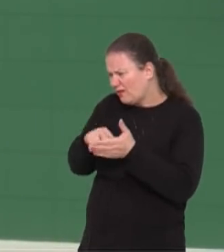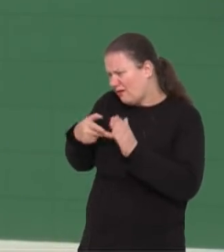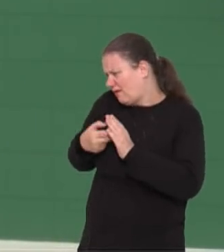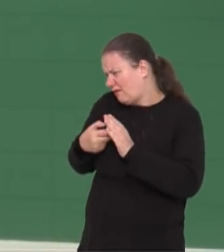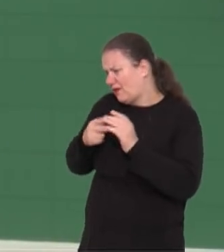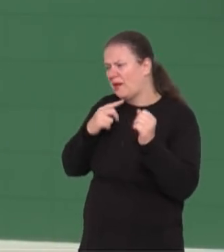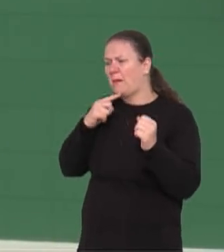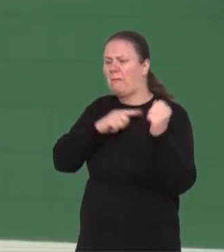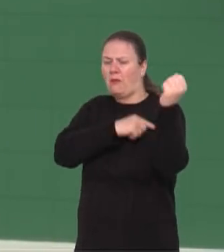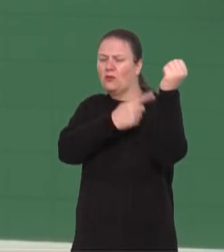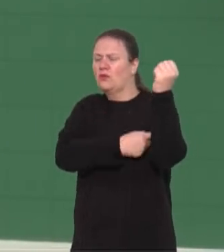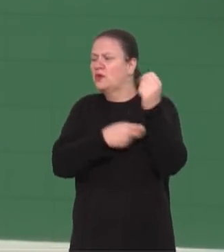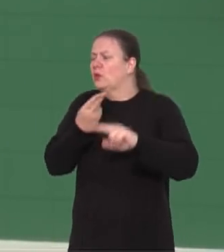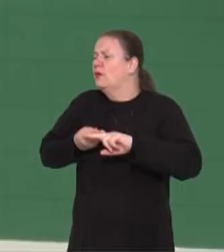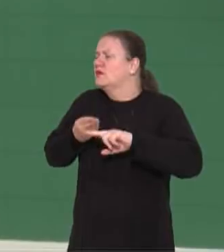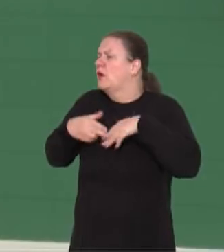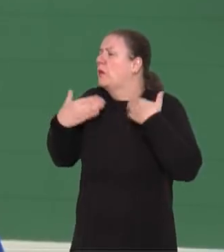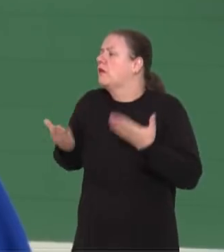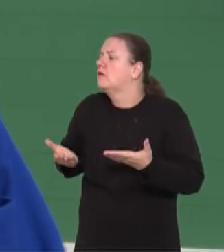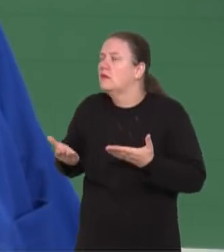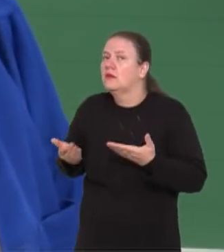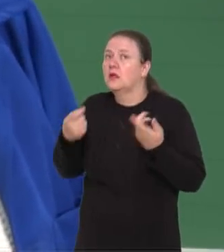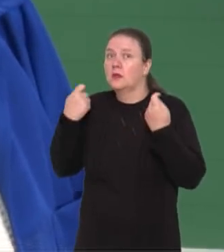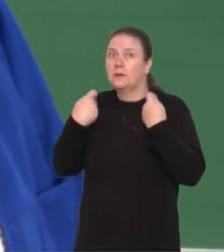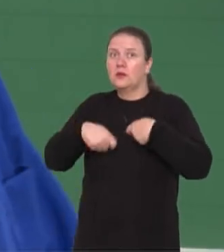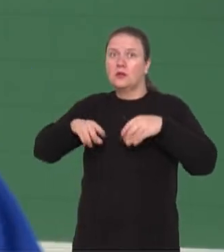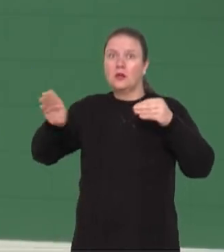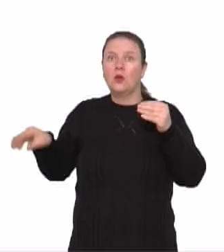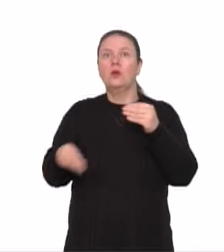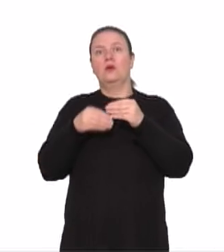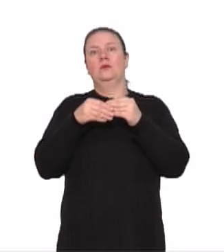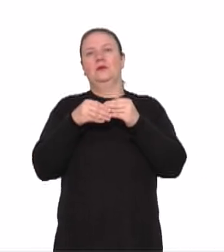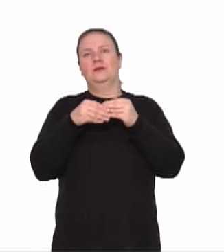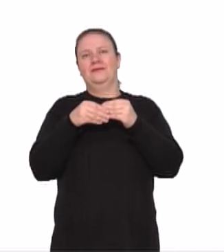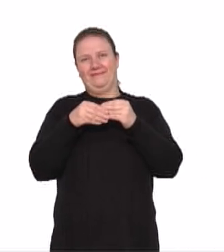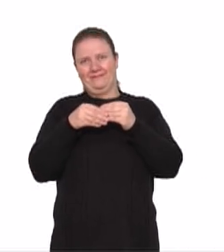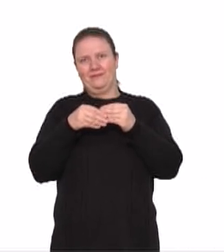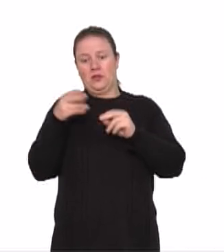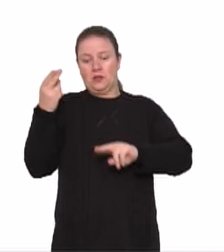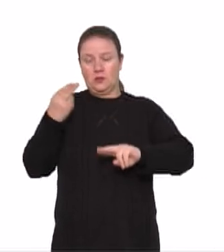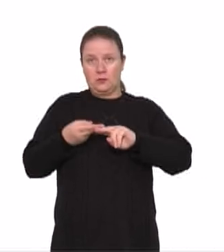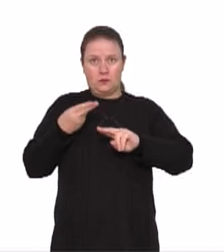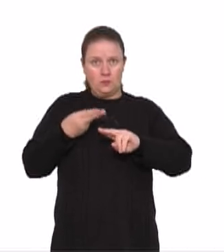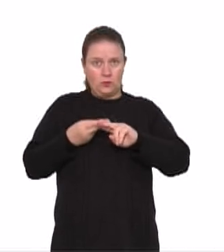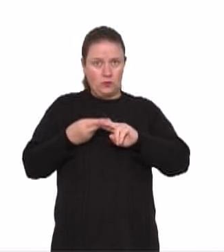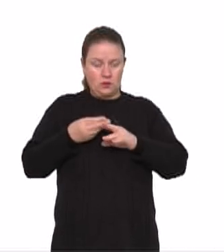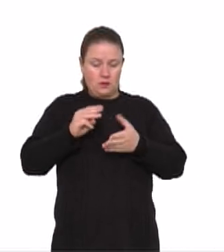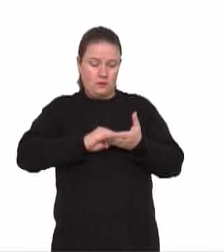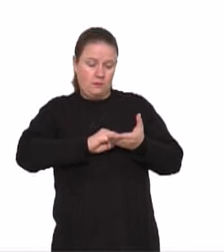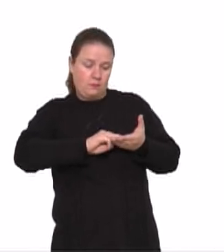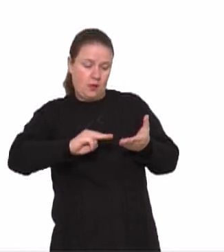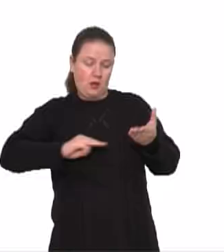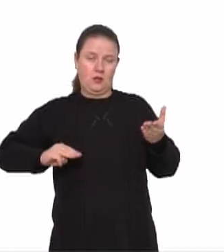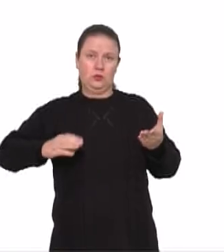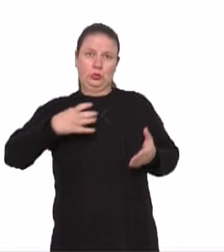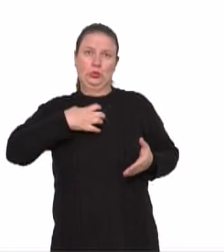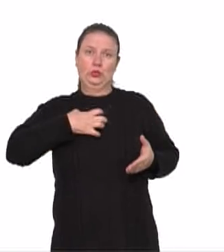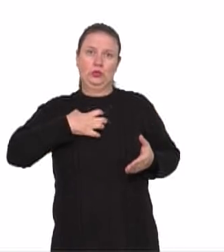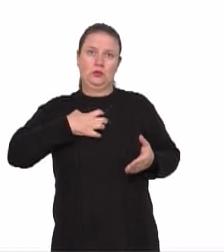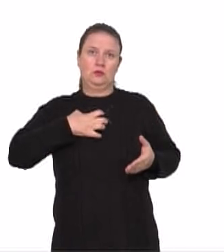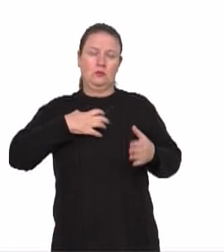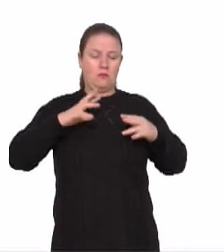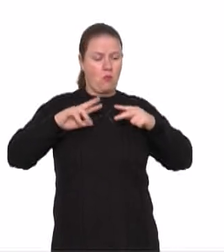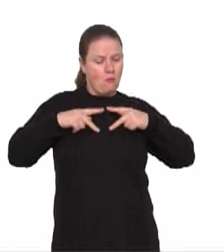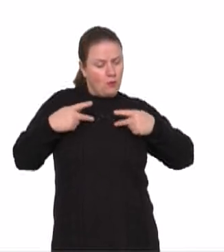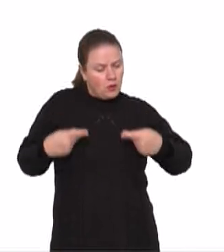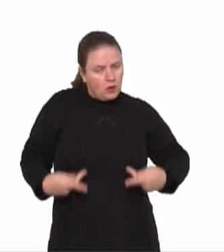autoridades devem usar? Não deu para entender, eu preciso de um complemento. Então, que usem métodos humanos. É o complemento verbal aqui no caso